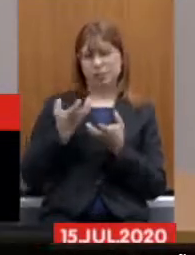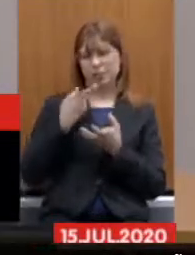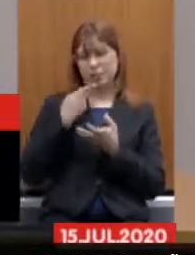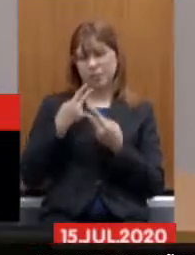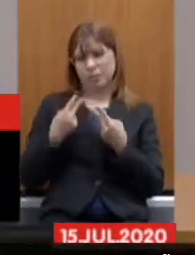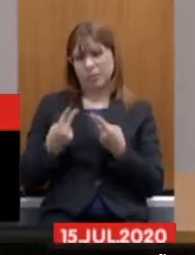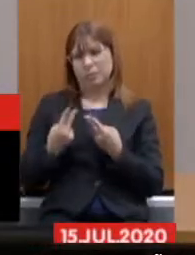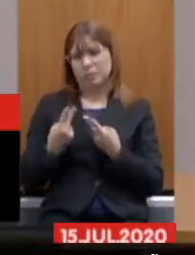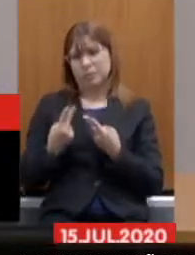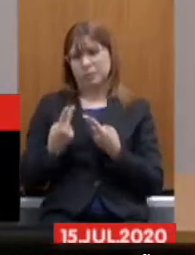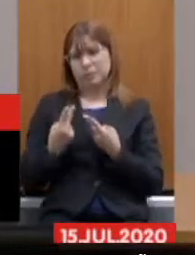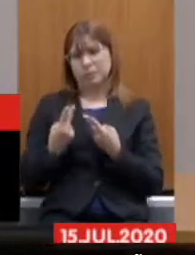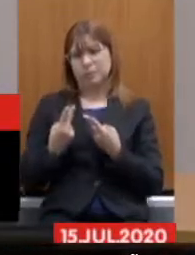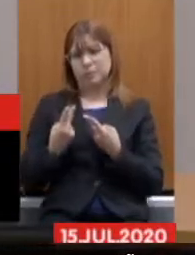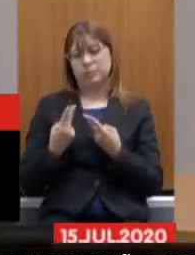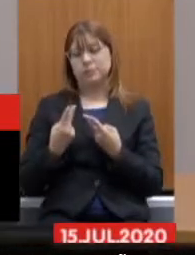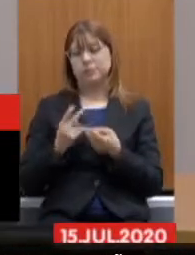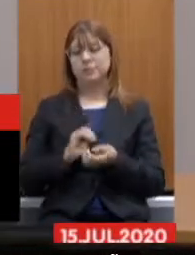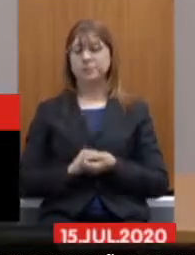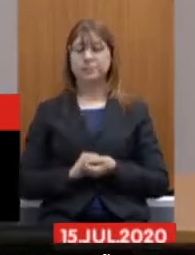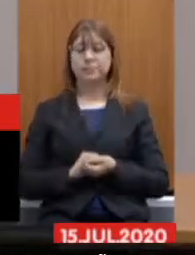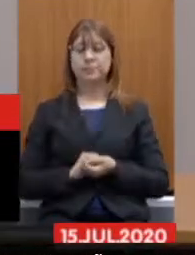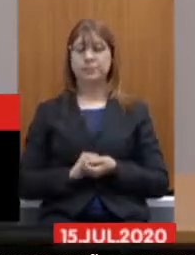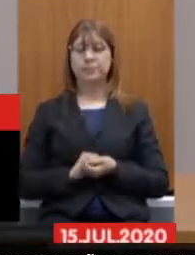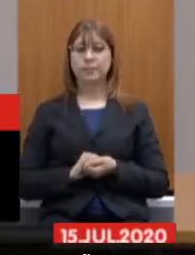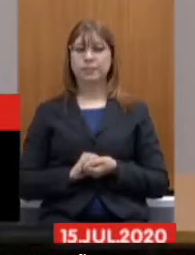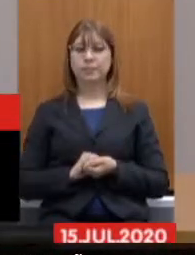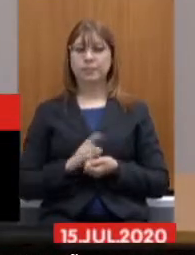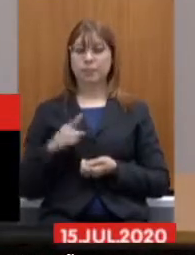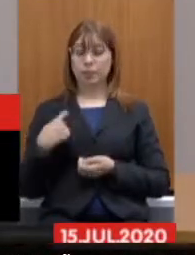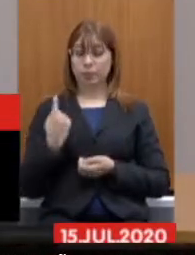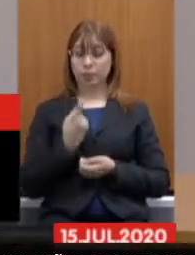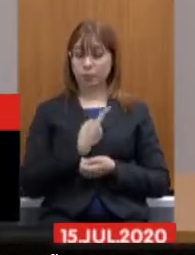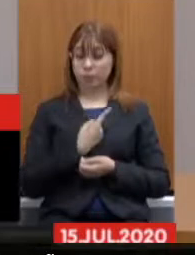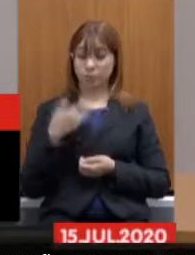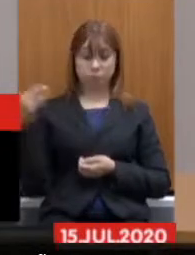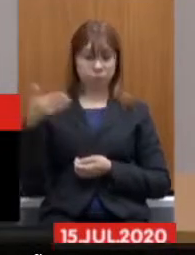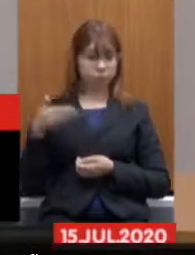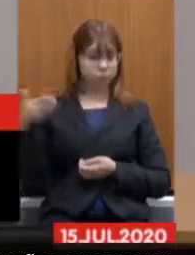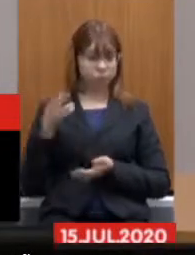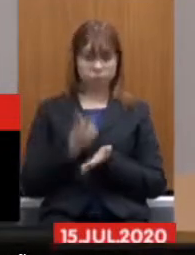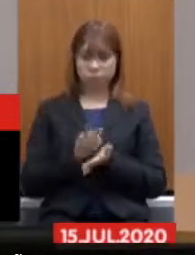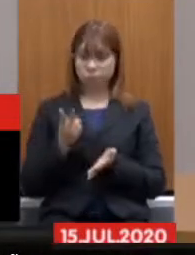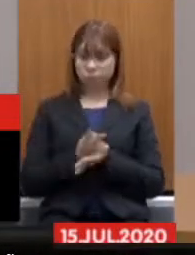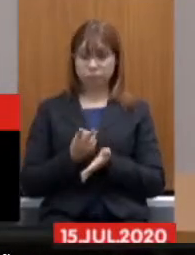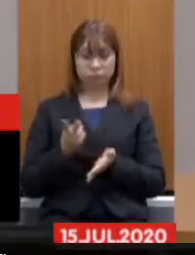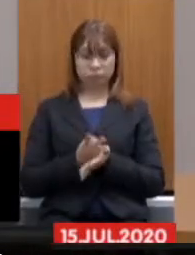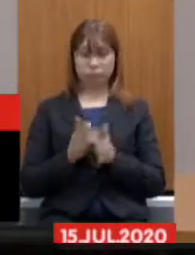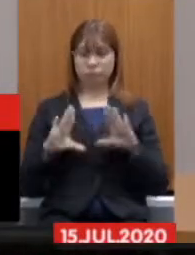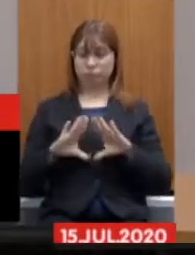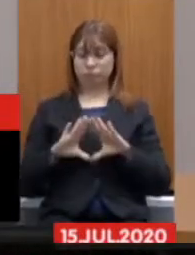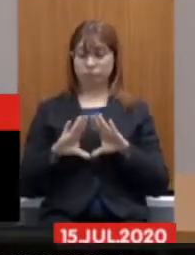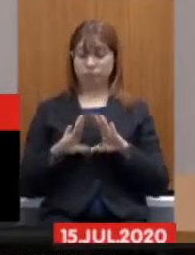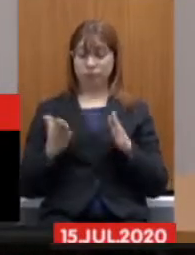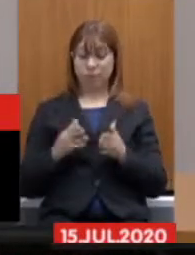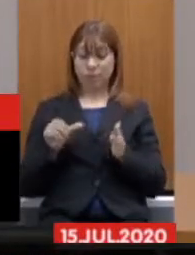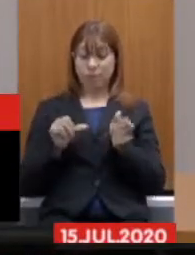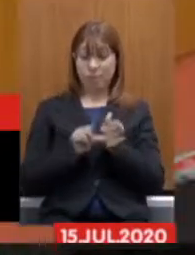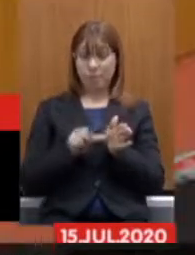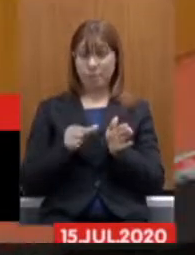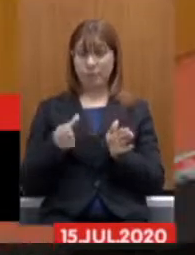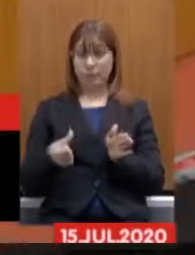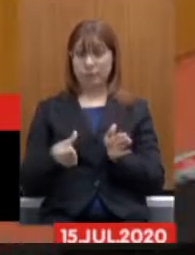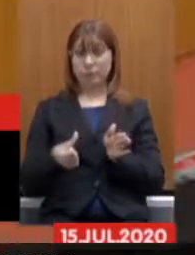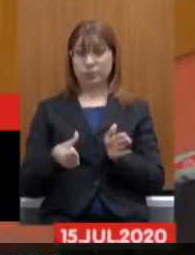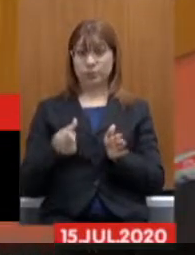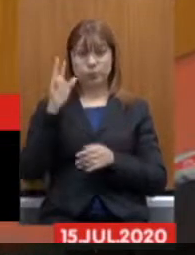que tem tudo a ver com assunto nós sempre tivemos aqui nesta casa oi e a primeira vez